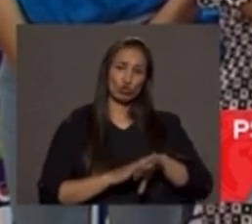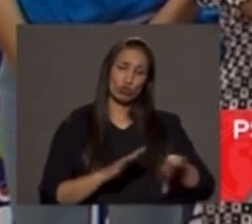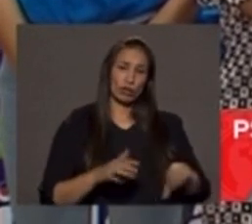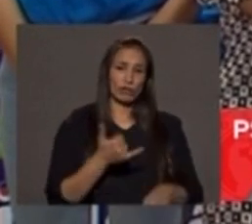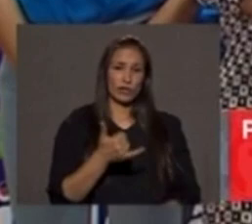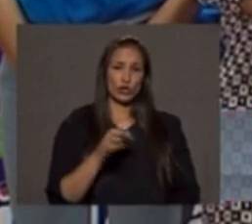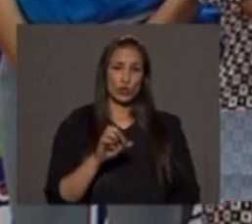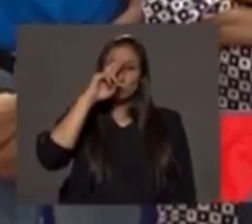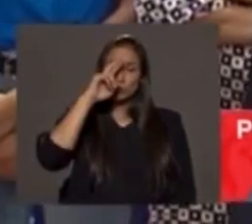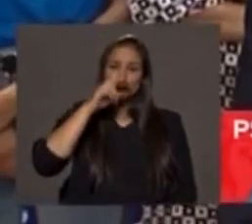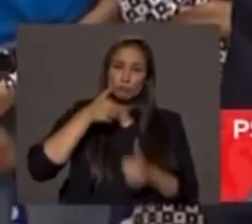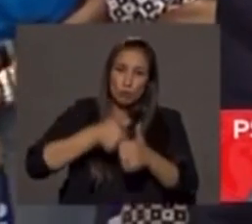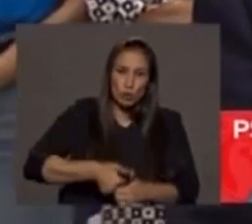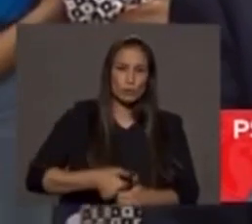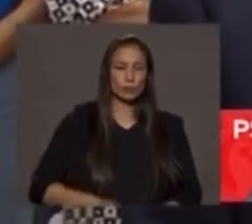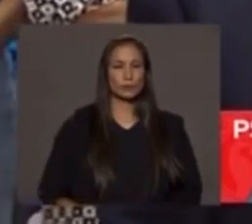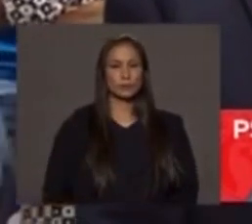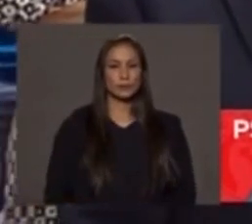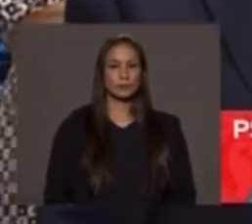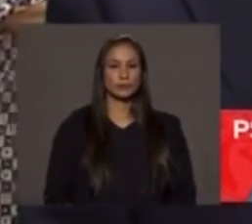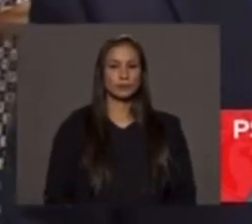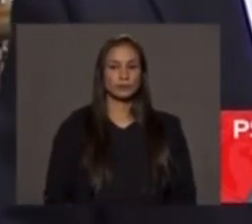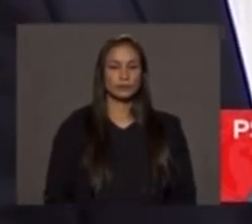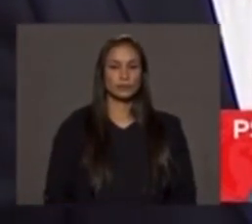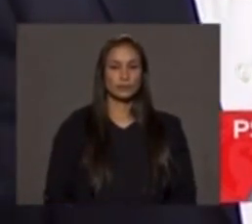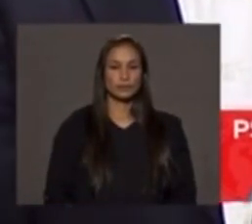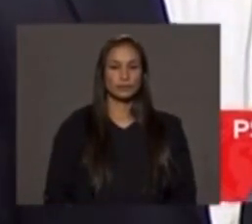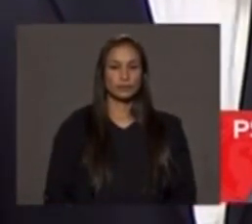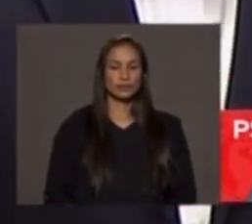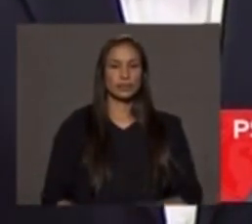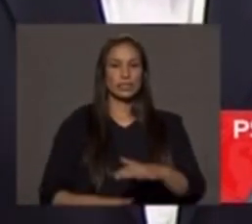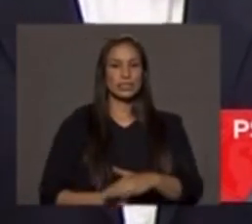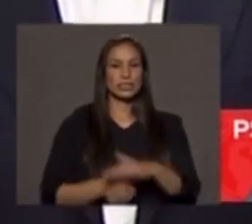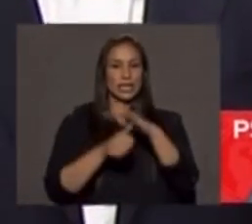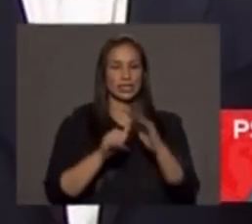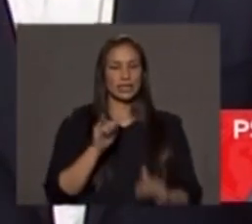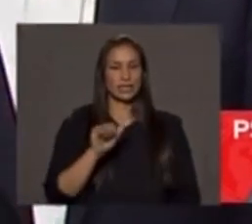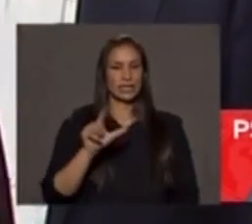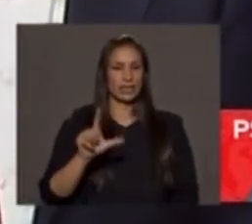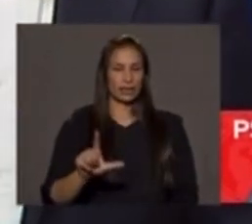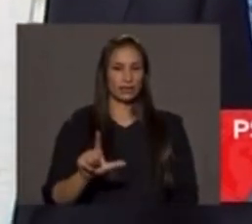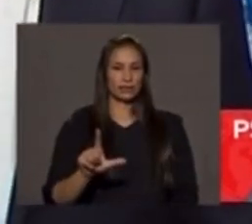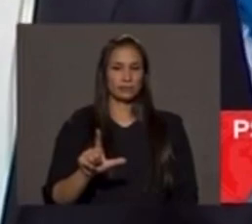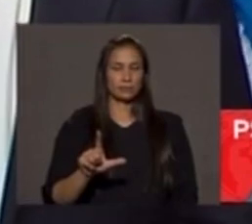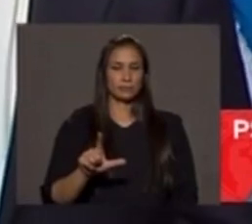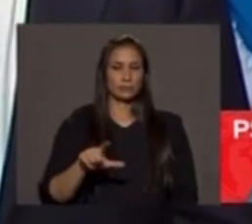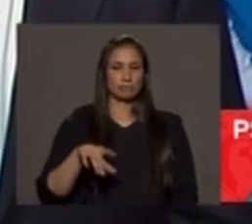e um liberal. Aqui na sede do Iniciativa Liberal,